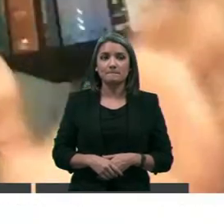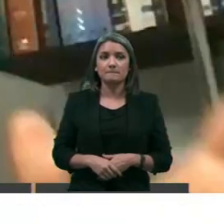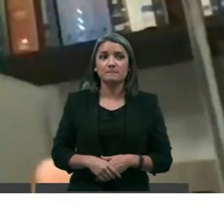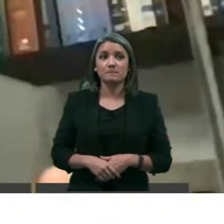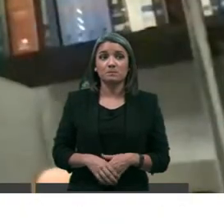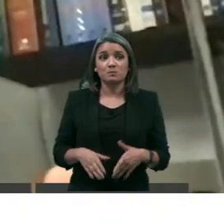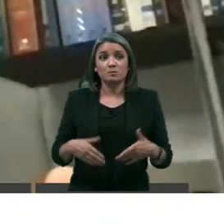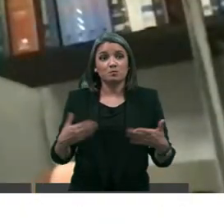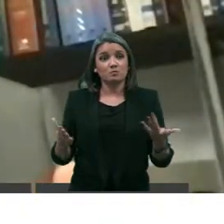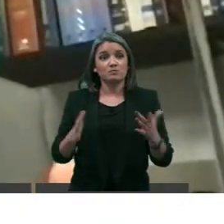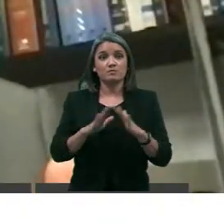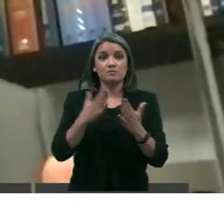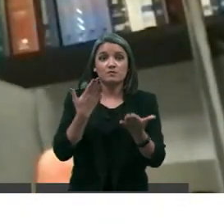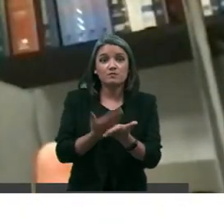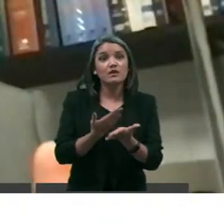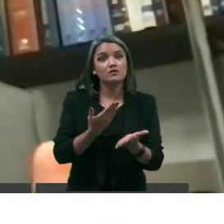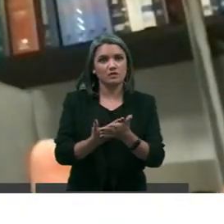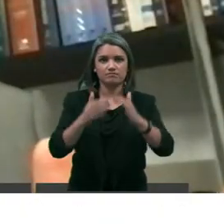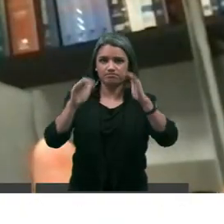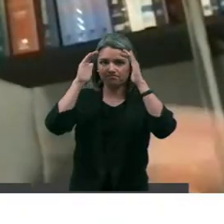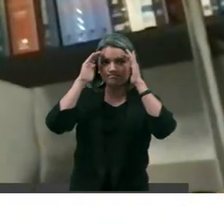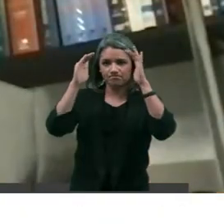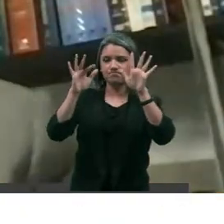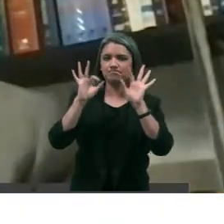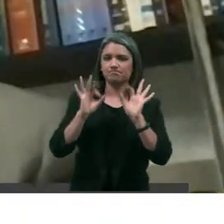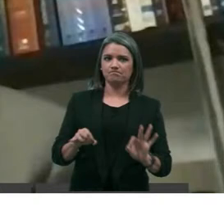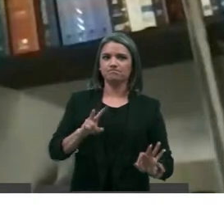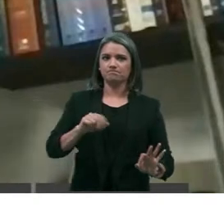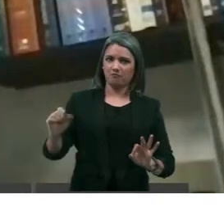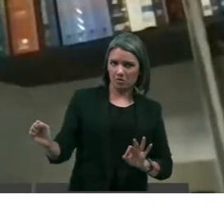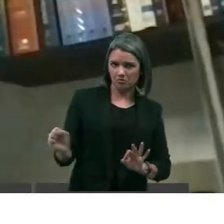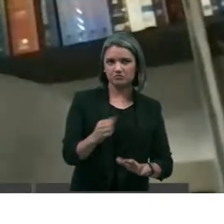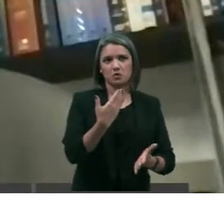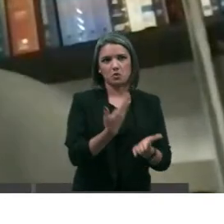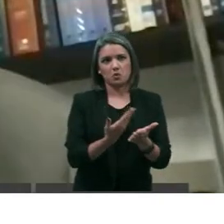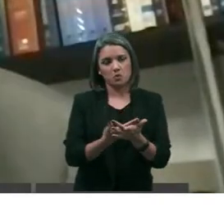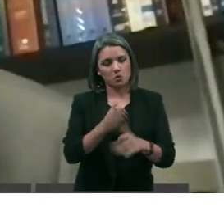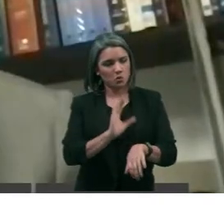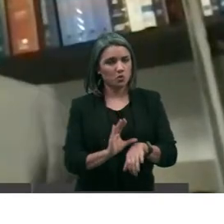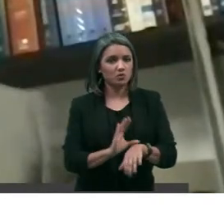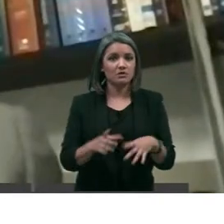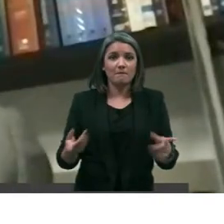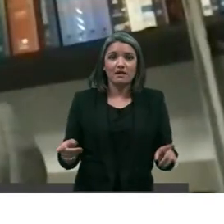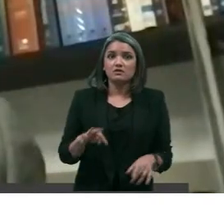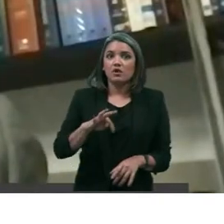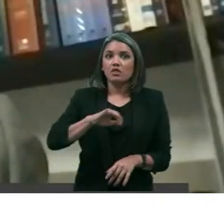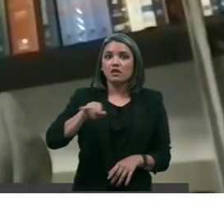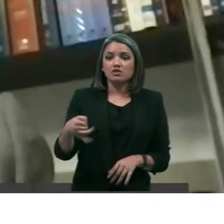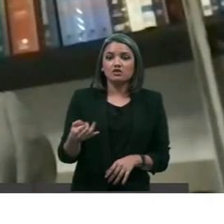a Escola da Magistratura cumpriu. Mas o Tribunal de Justiça não cumpriu.